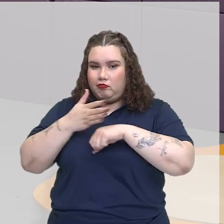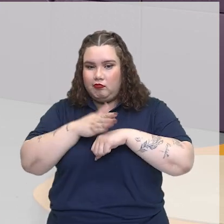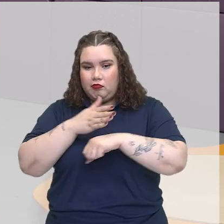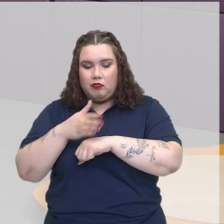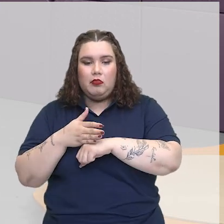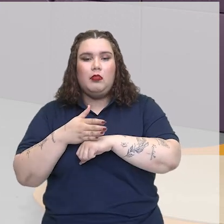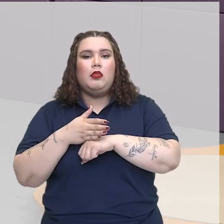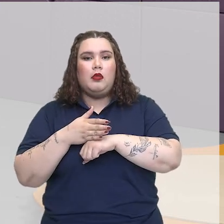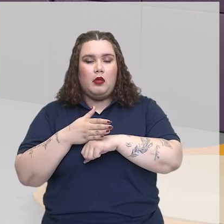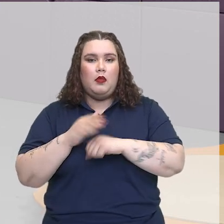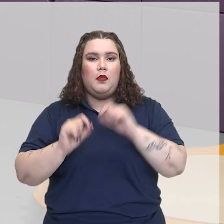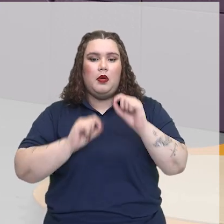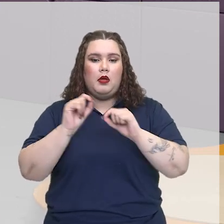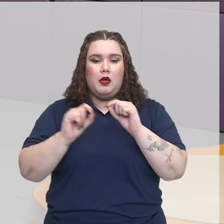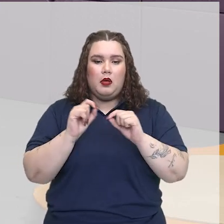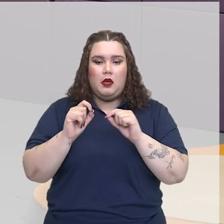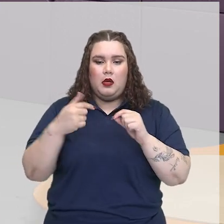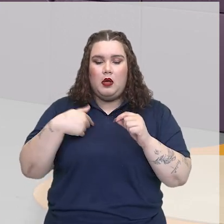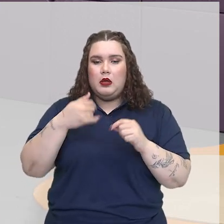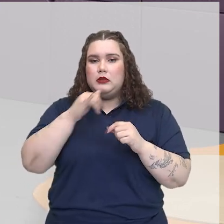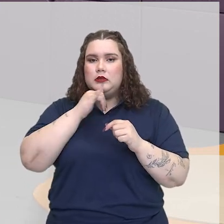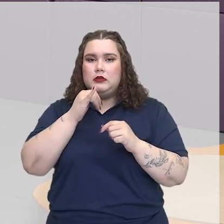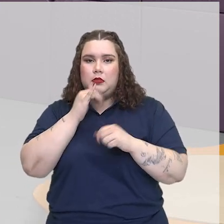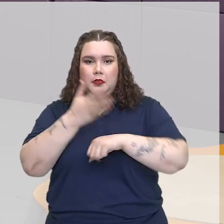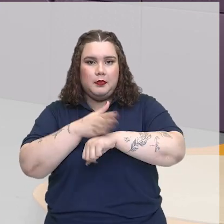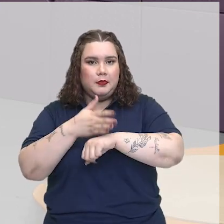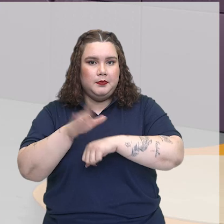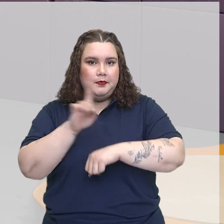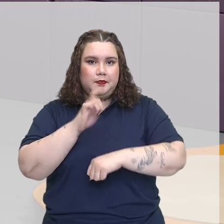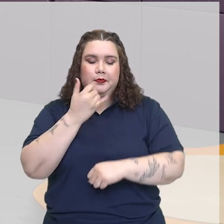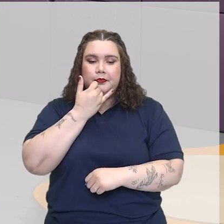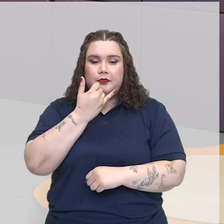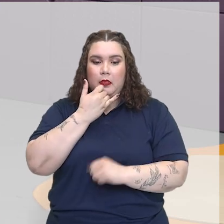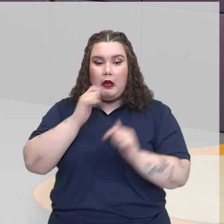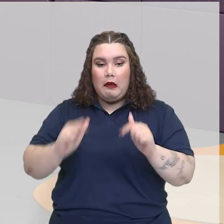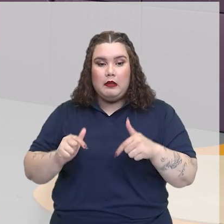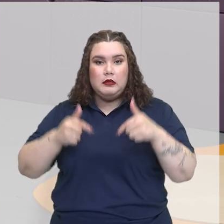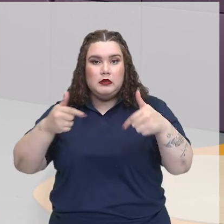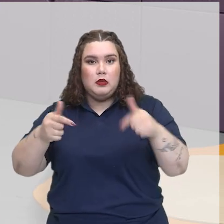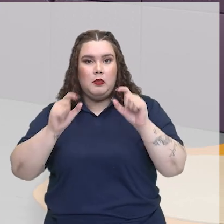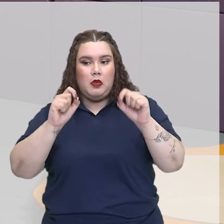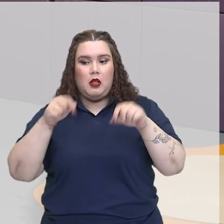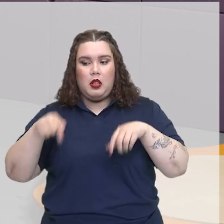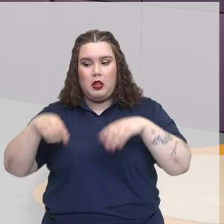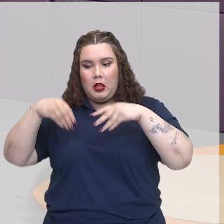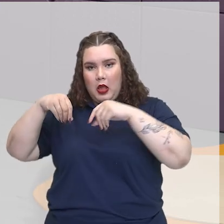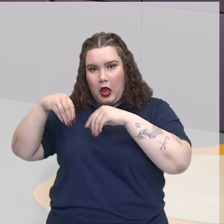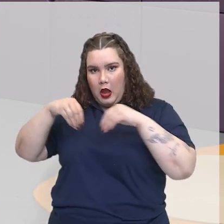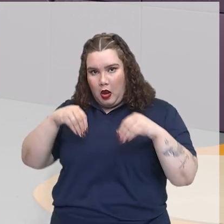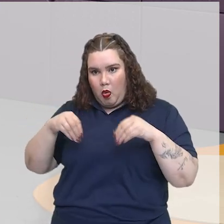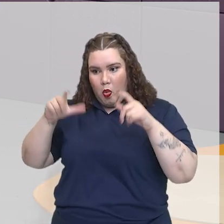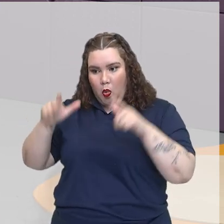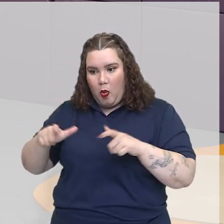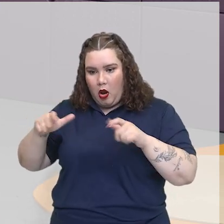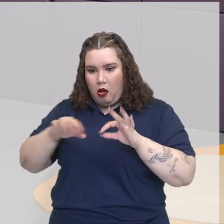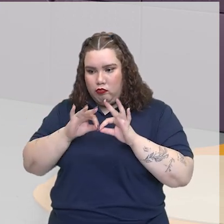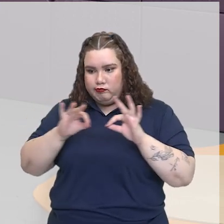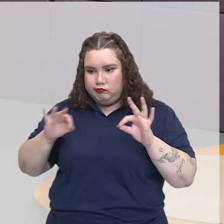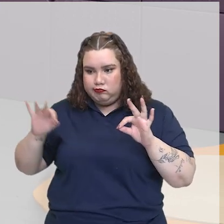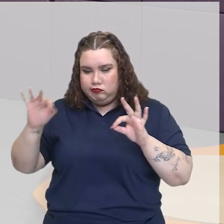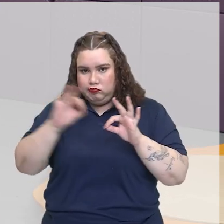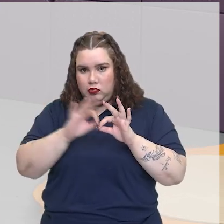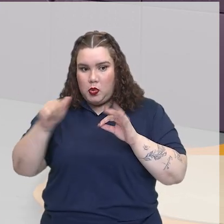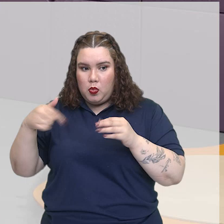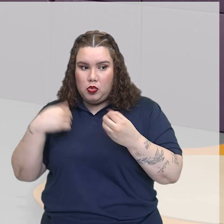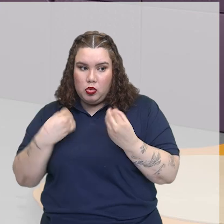prática, né, de que eu te dou, né, eu lhe proporciono um pedaço de terra e você está